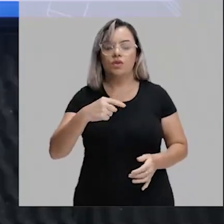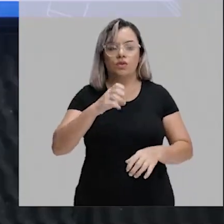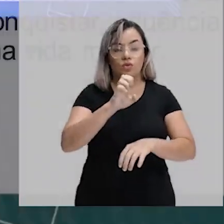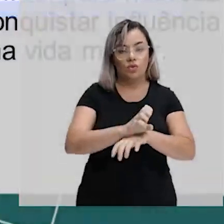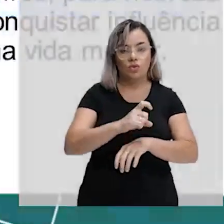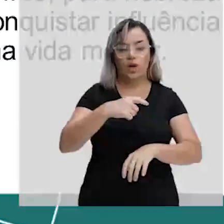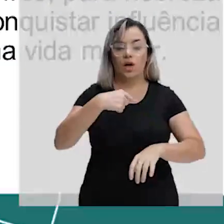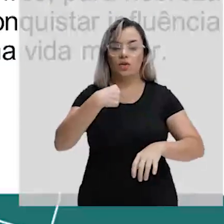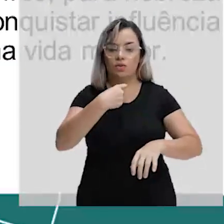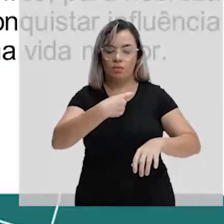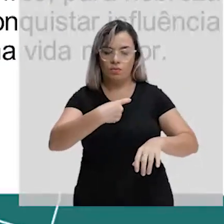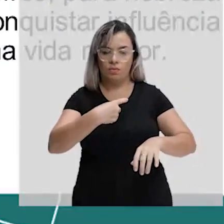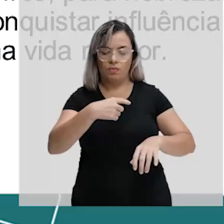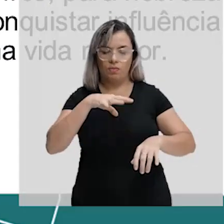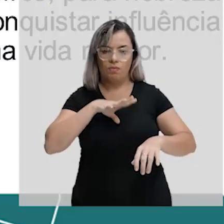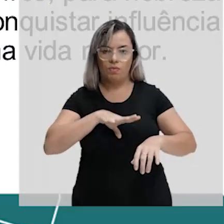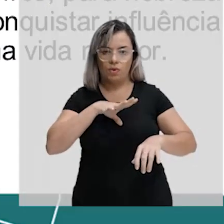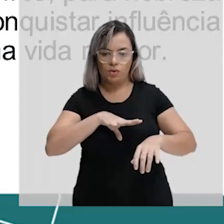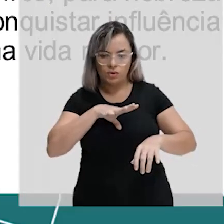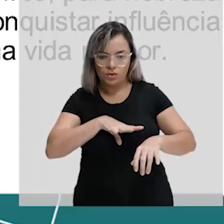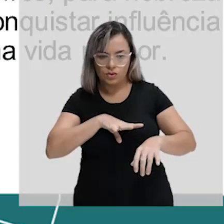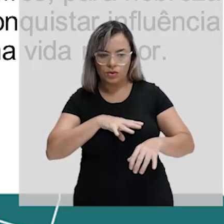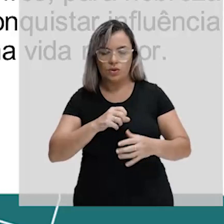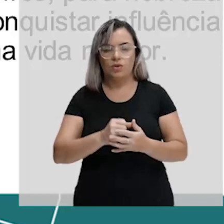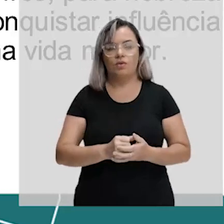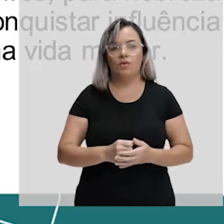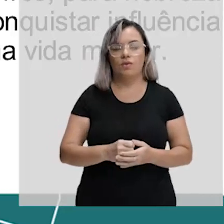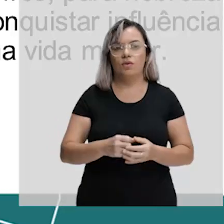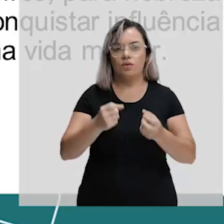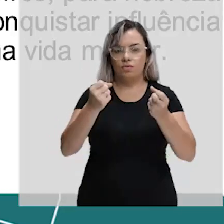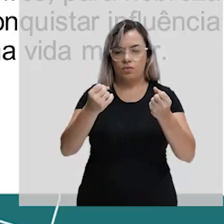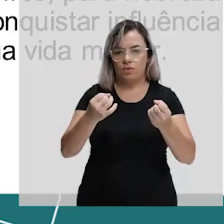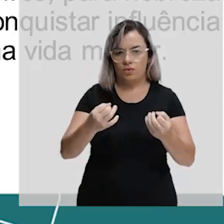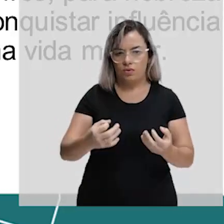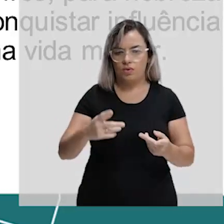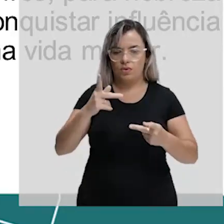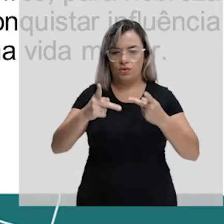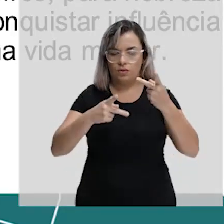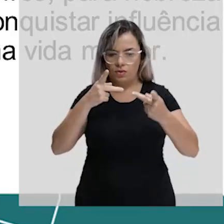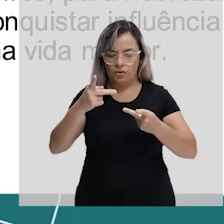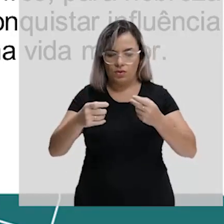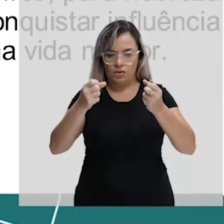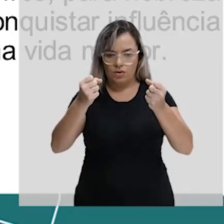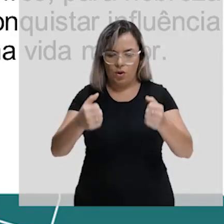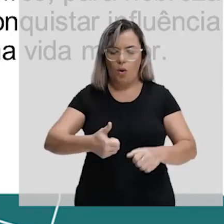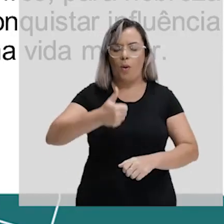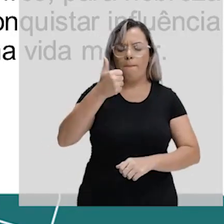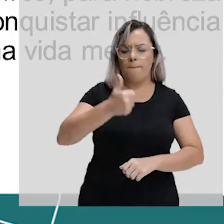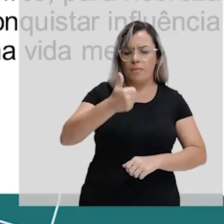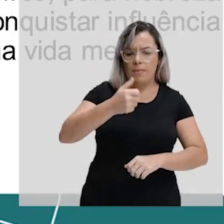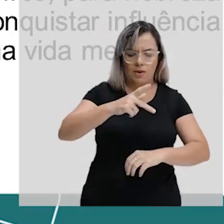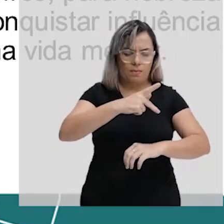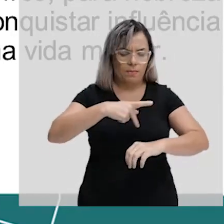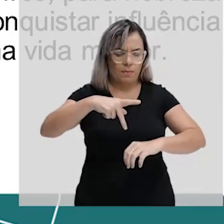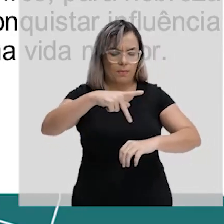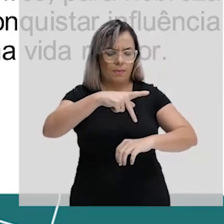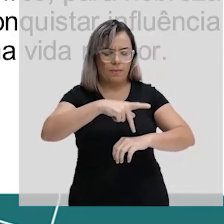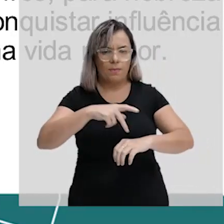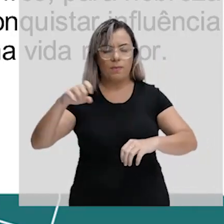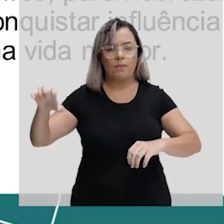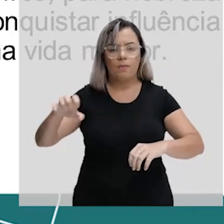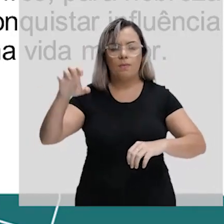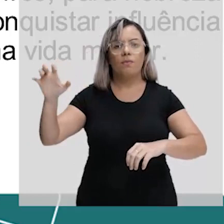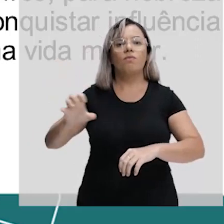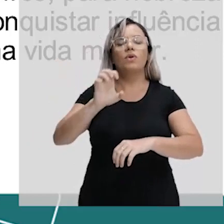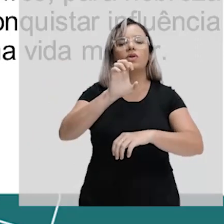Uma delas, nós já acabamos de falar, Portugal foi o primeiro país da Europa, foi o primeiro